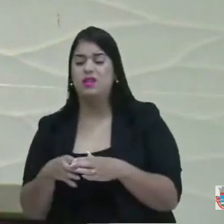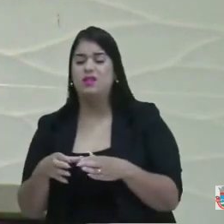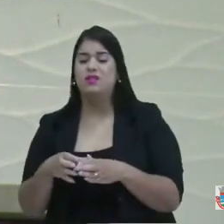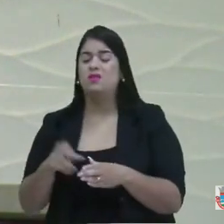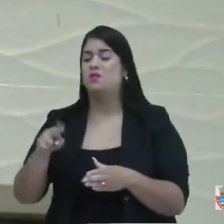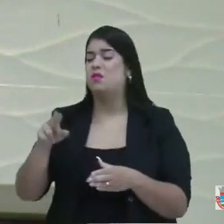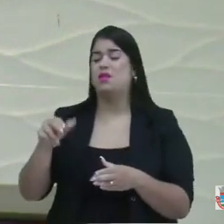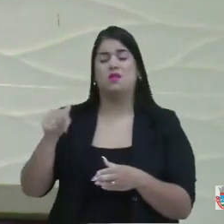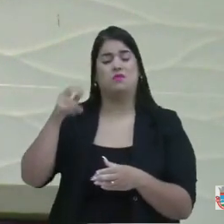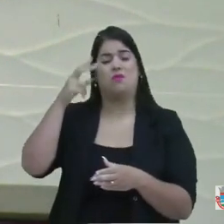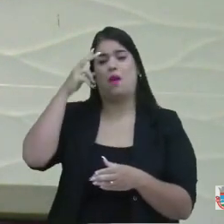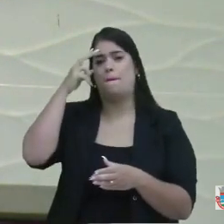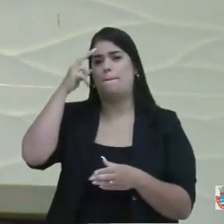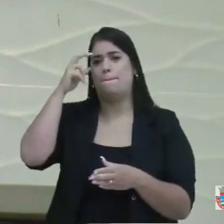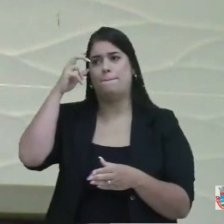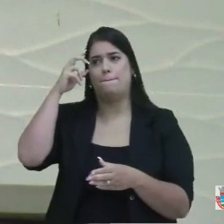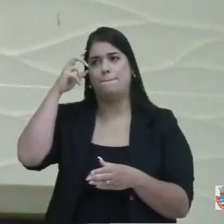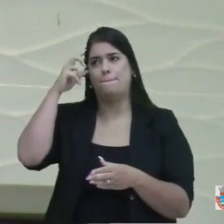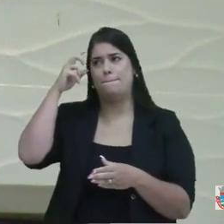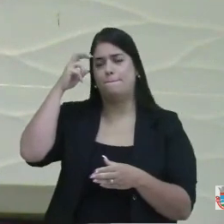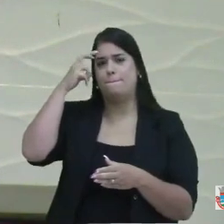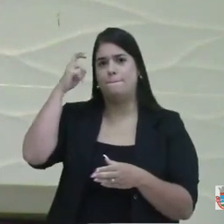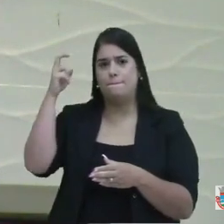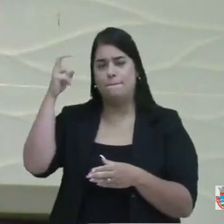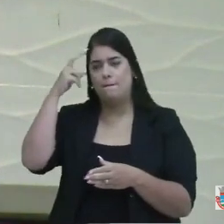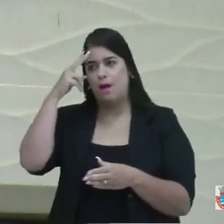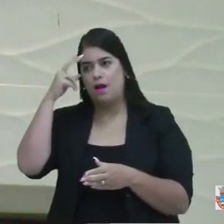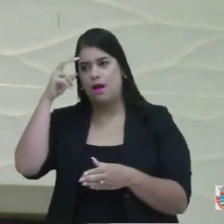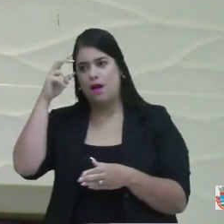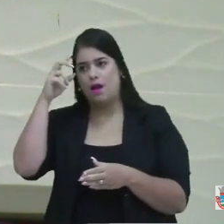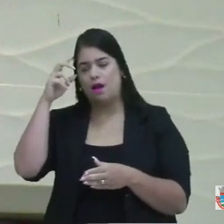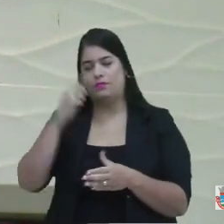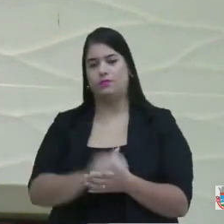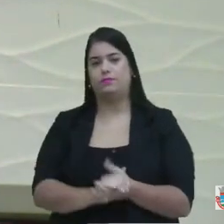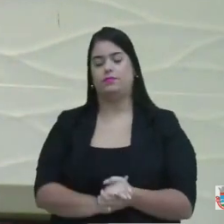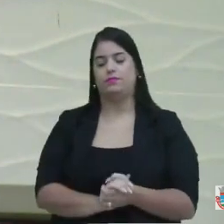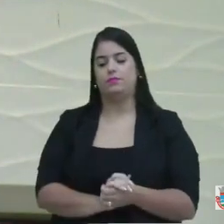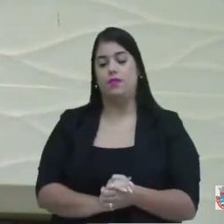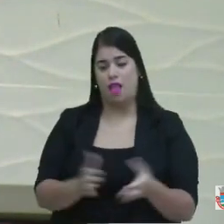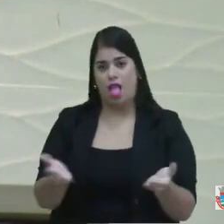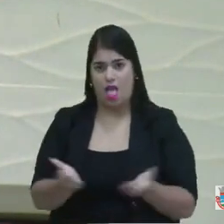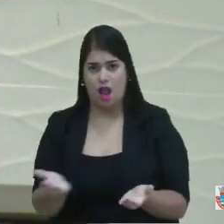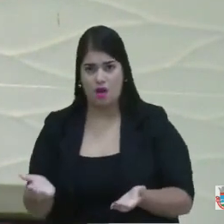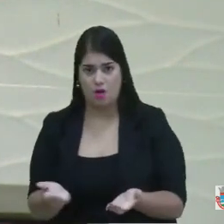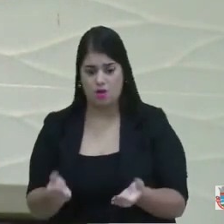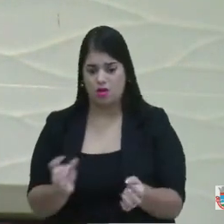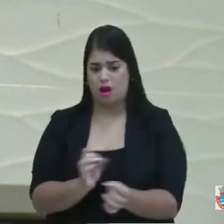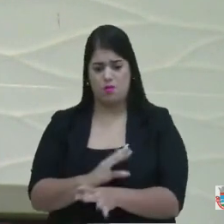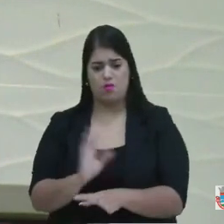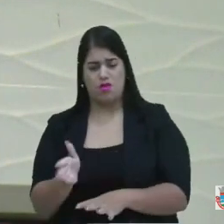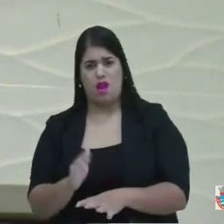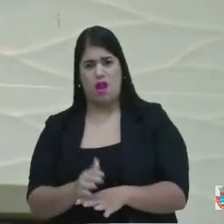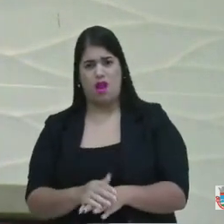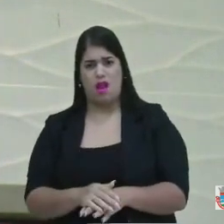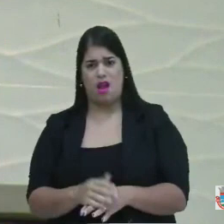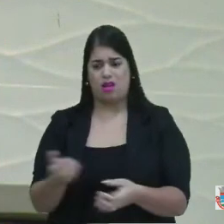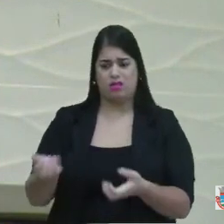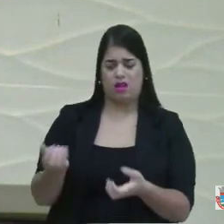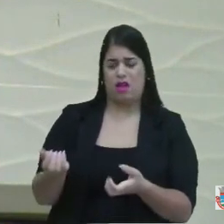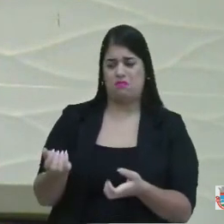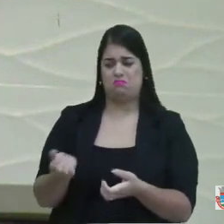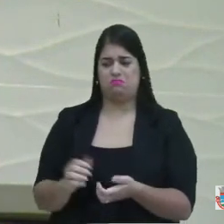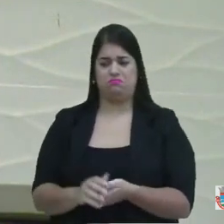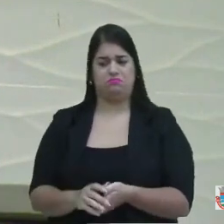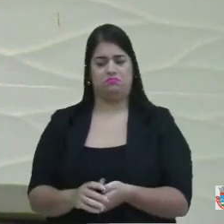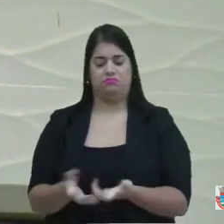se preocupou com a água do Espírito Santo. Aí depois que está pronta, a doutora quer pegar a carona. Por exemplo, eu digo à população